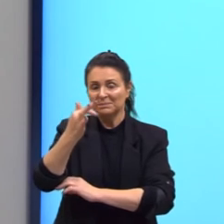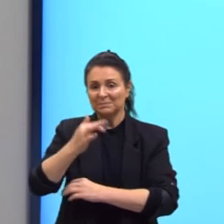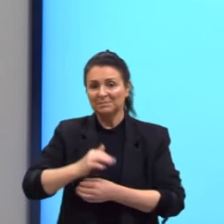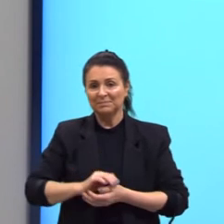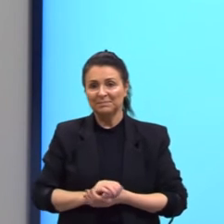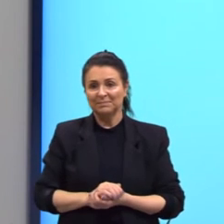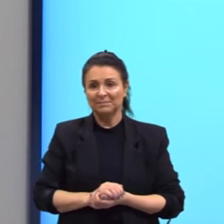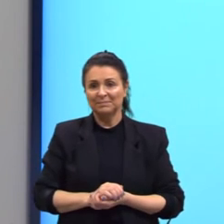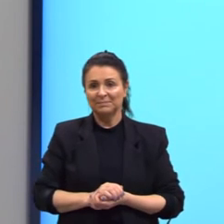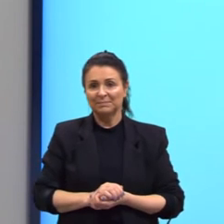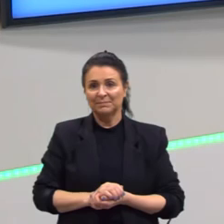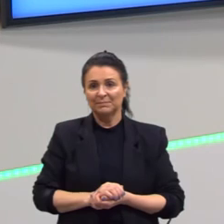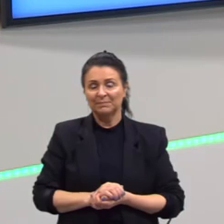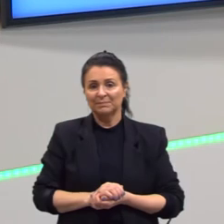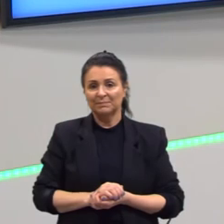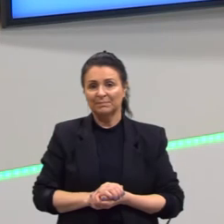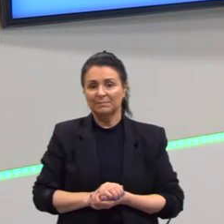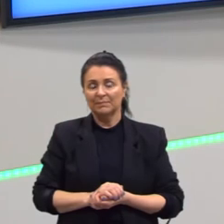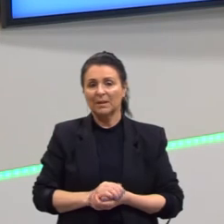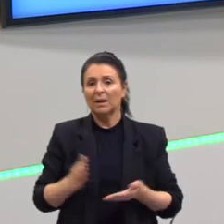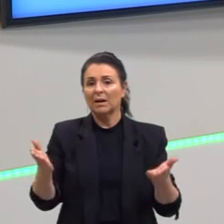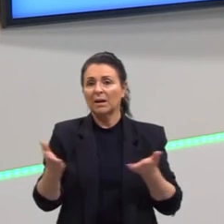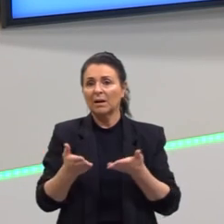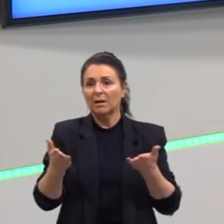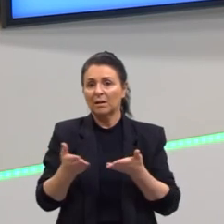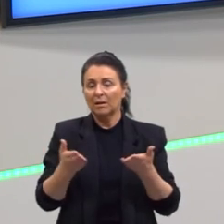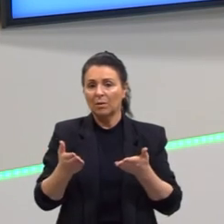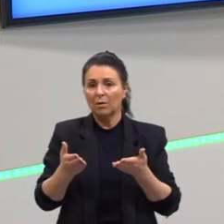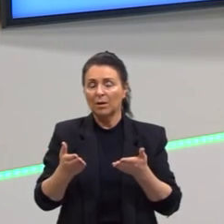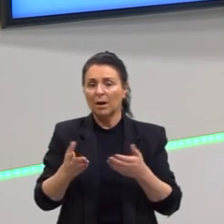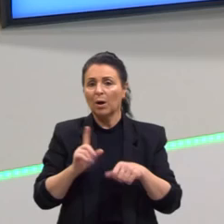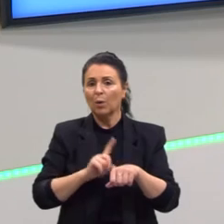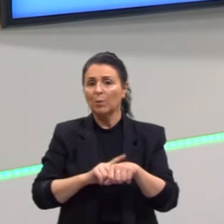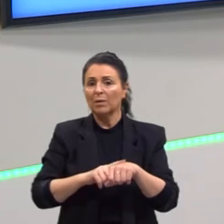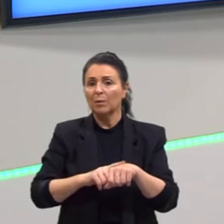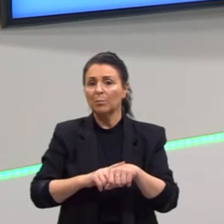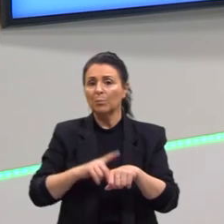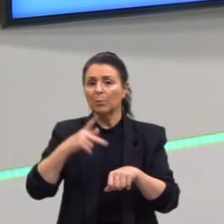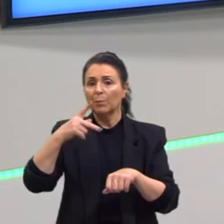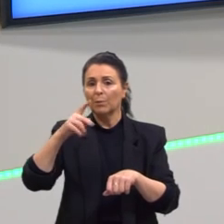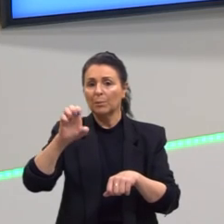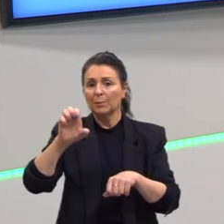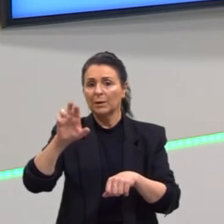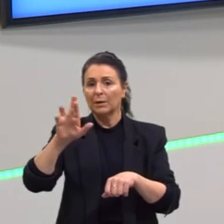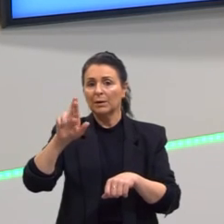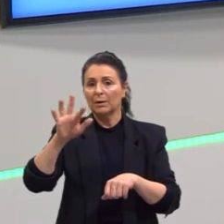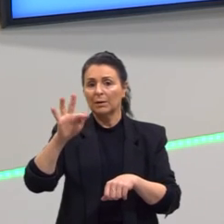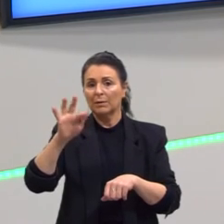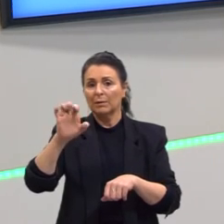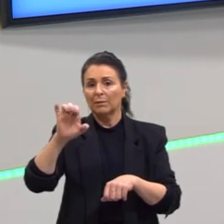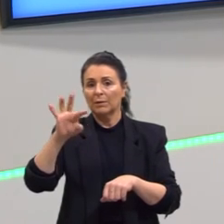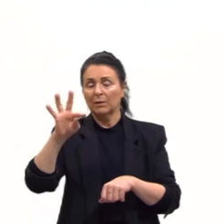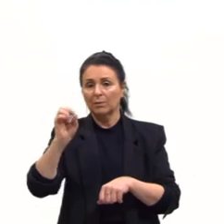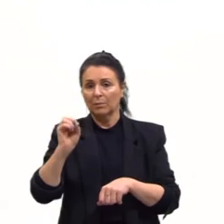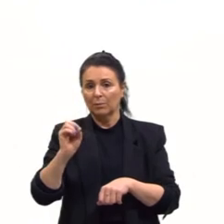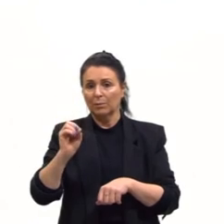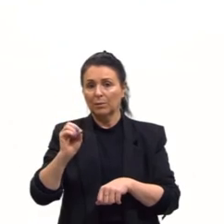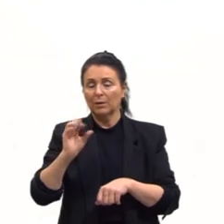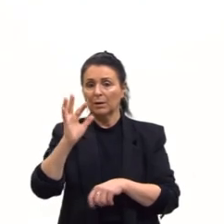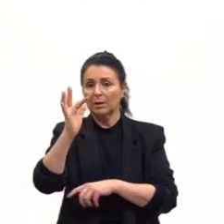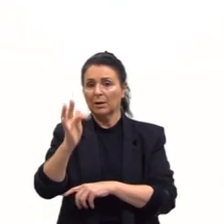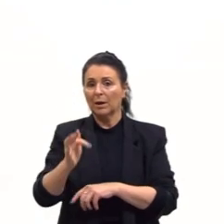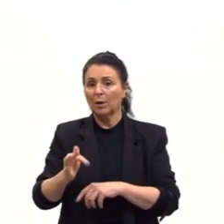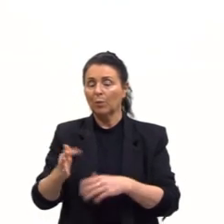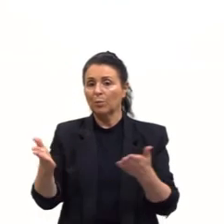em relação a um tempo Perfeito nós Ainda temos mais uma que é o perfeito continuo